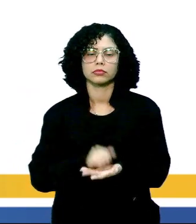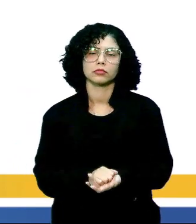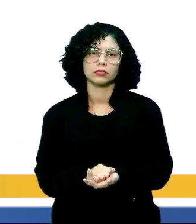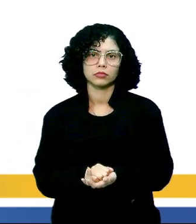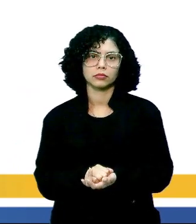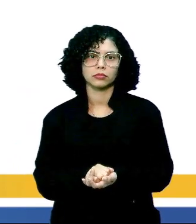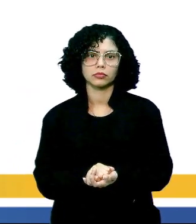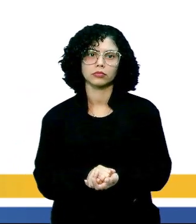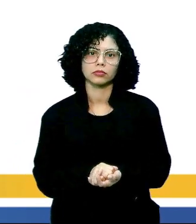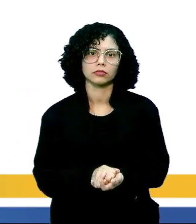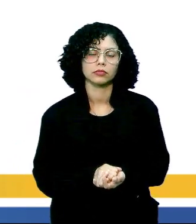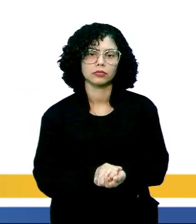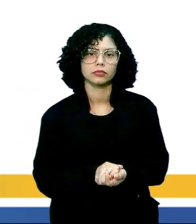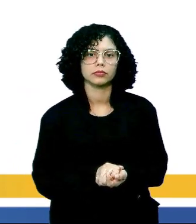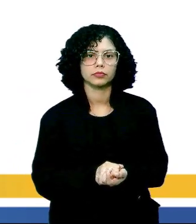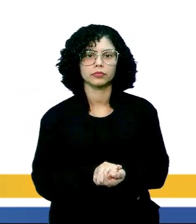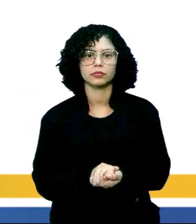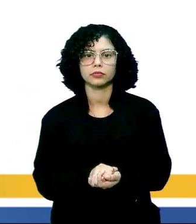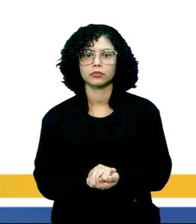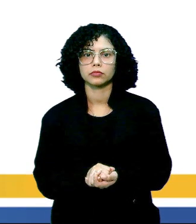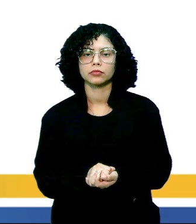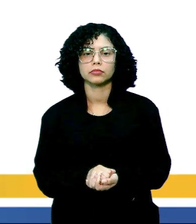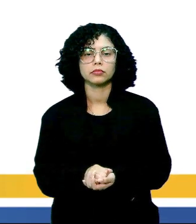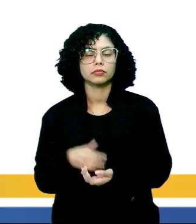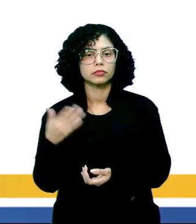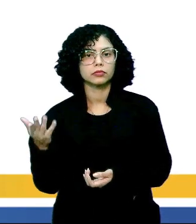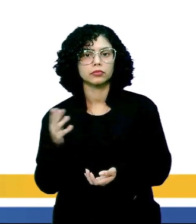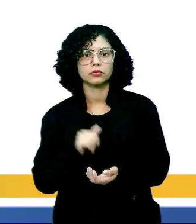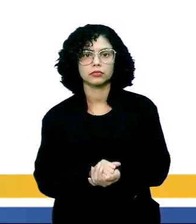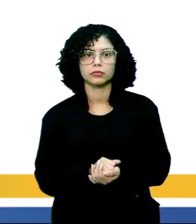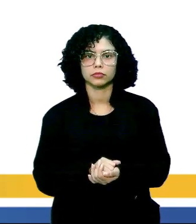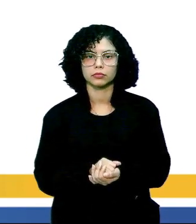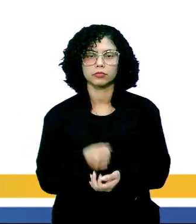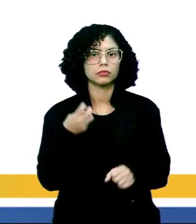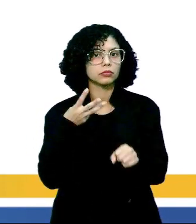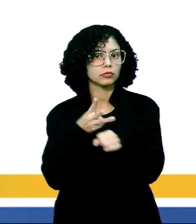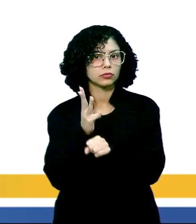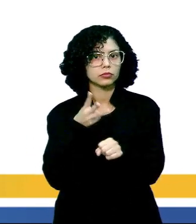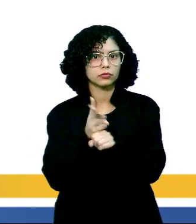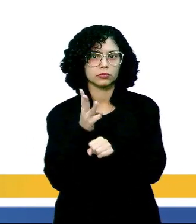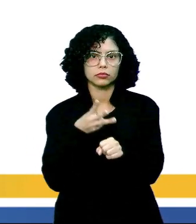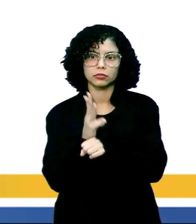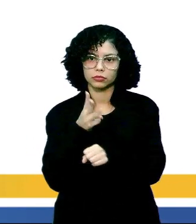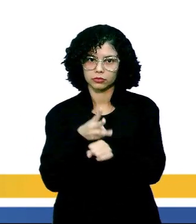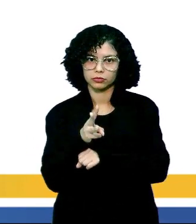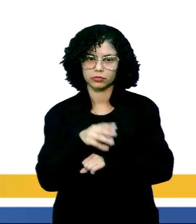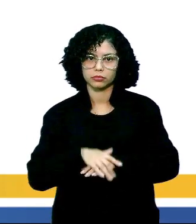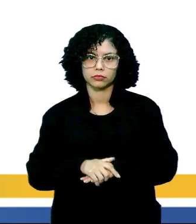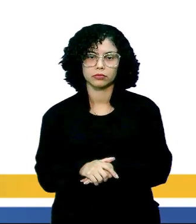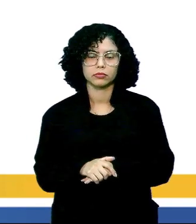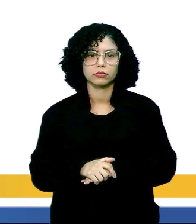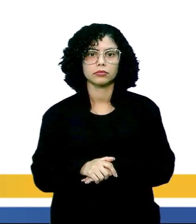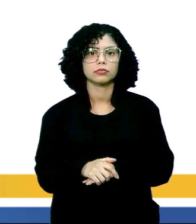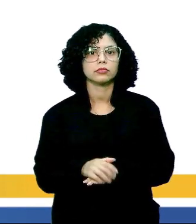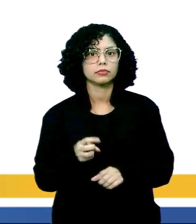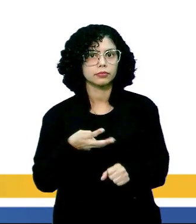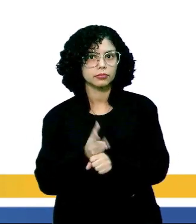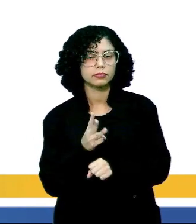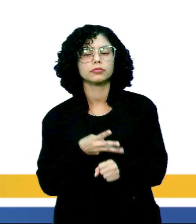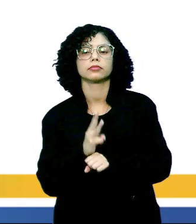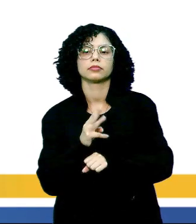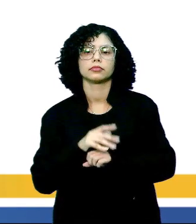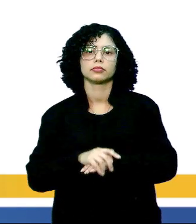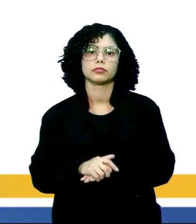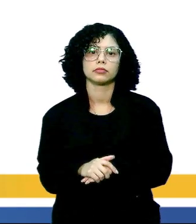falam normalmente, ok? Ao lado do Instagram, nós temos o WhatsApp, ou